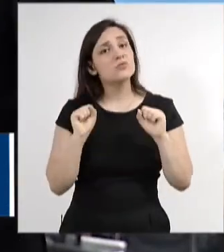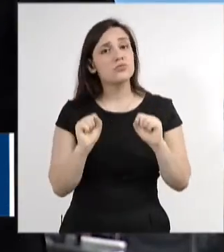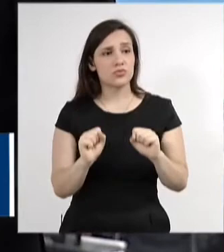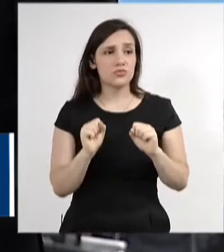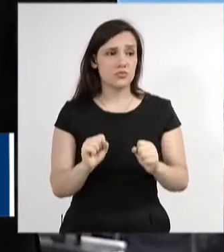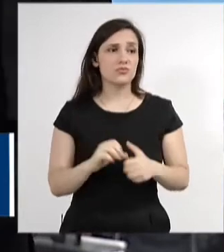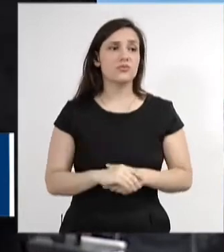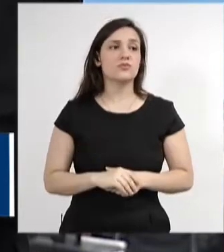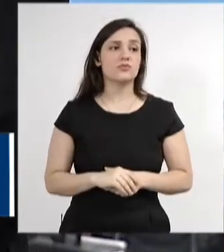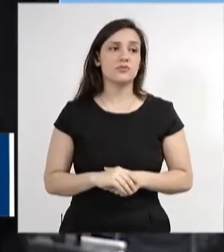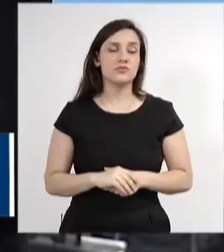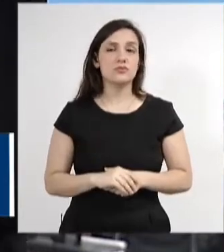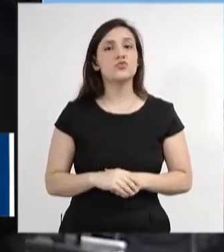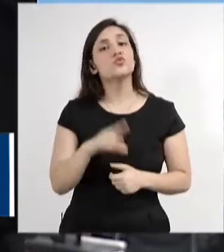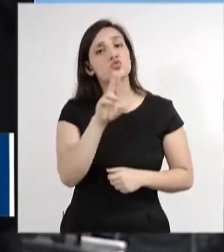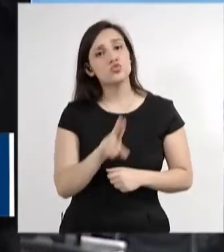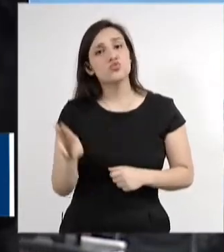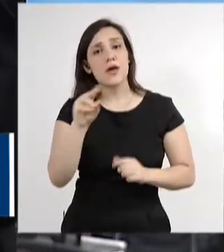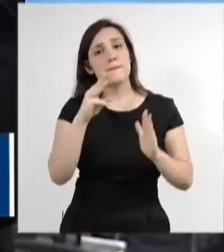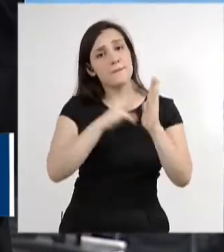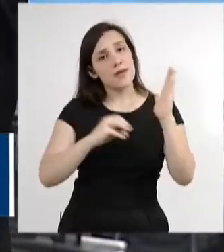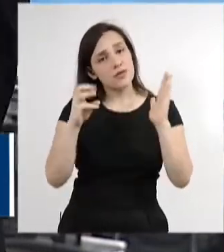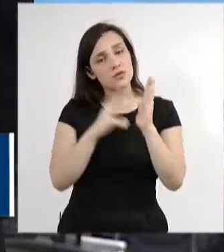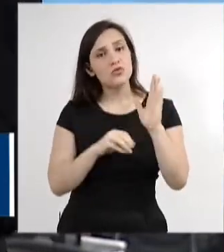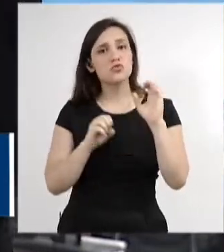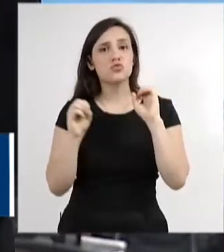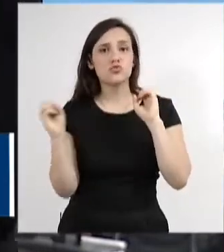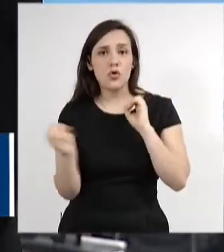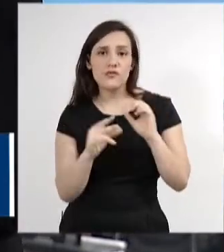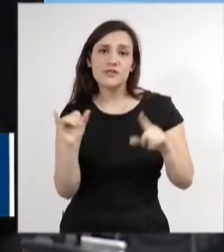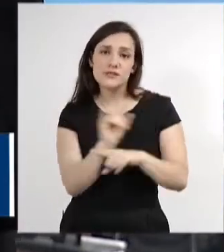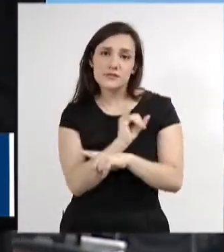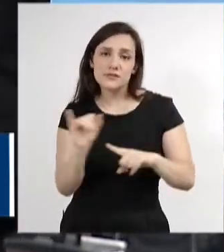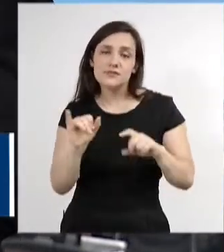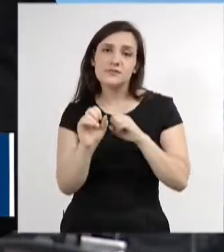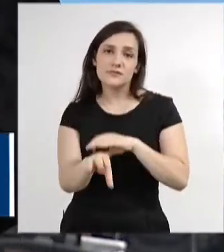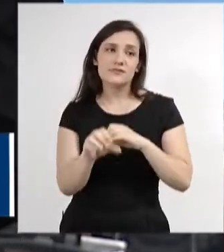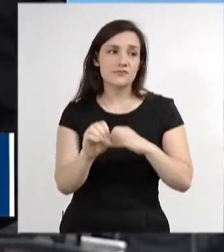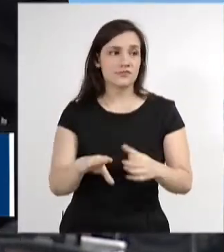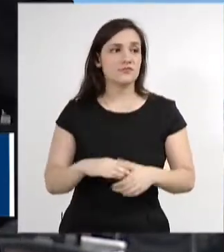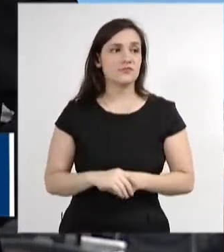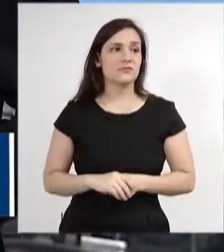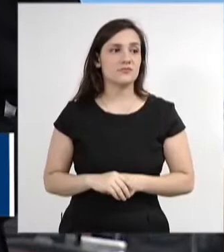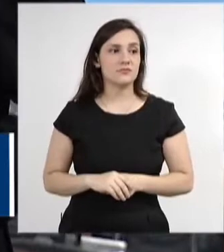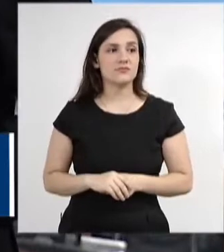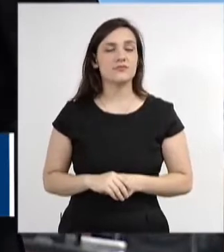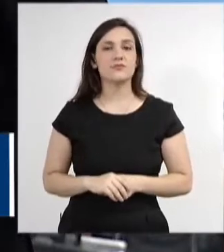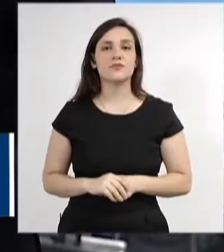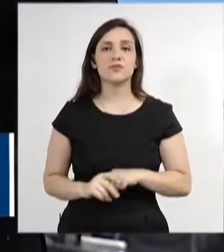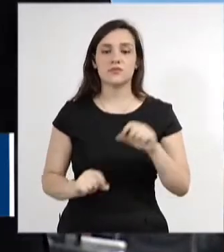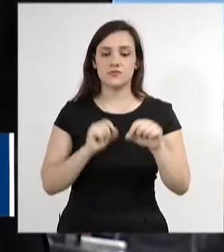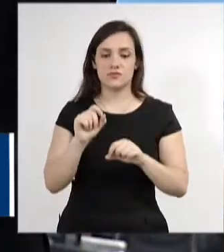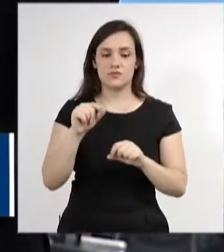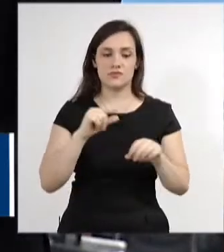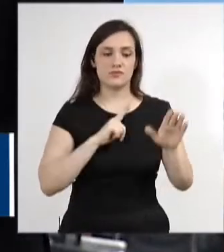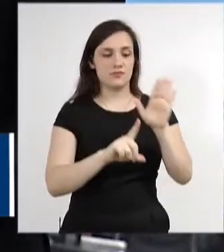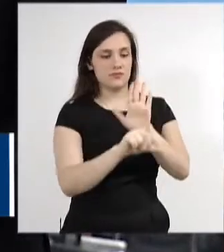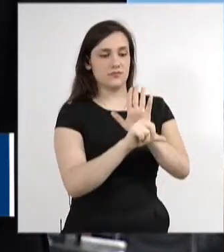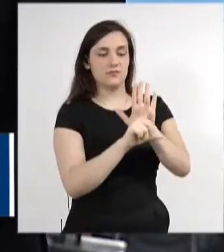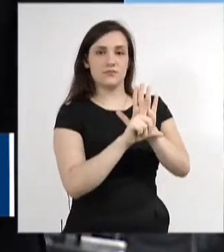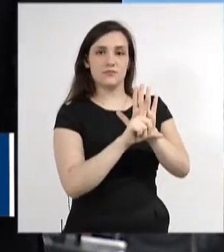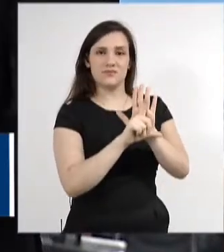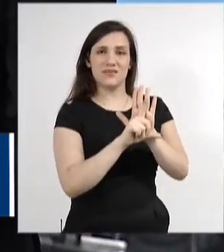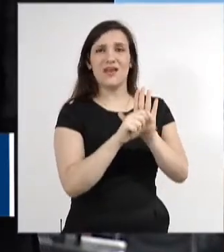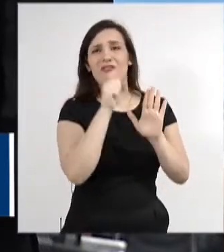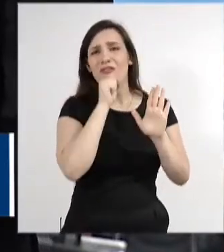associado a novas metodologias de ensino. Então, assim, a gente tem essas duas questões. Exatamente, Kleber, até porque essa lei que está sendo revogada, ela é